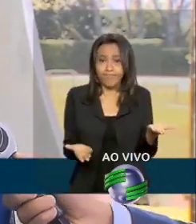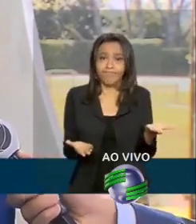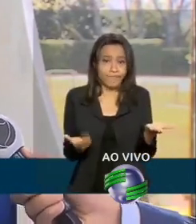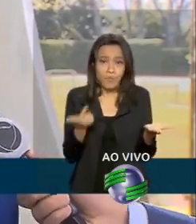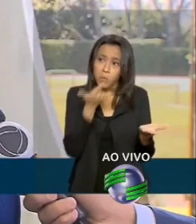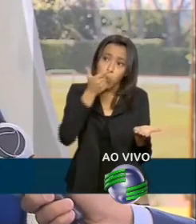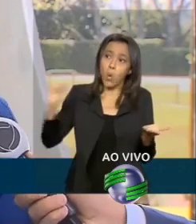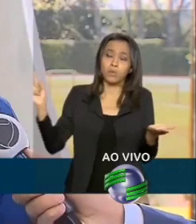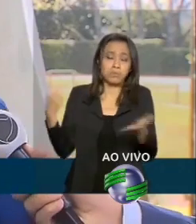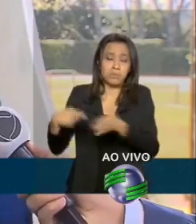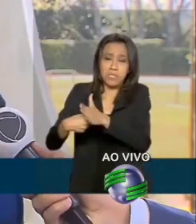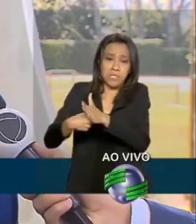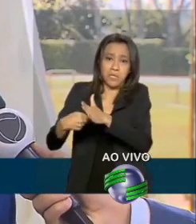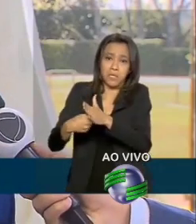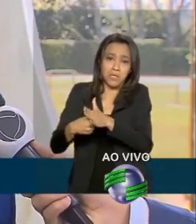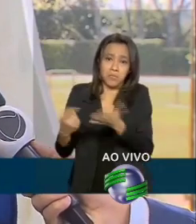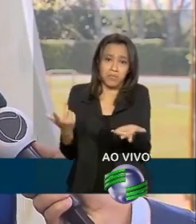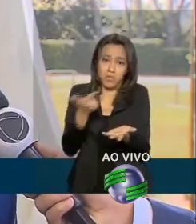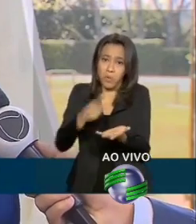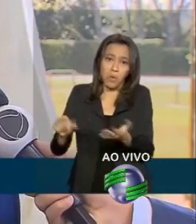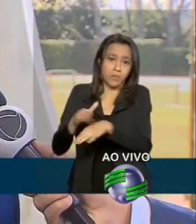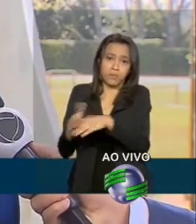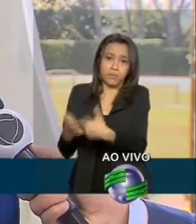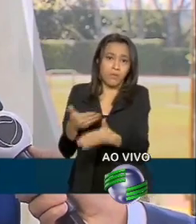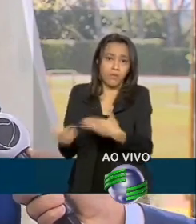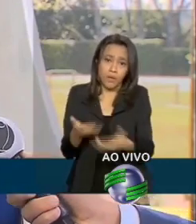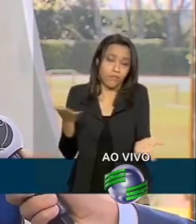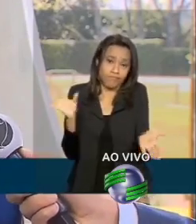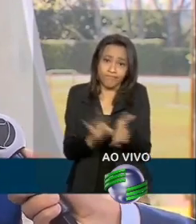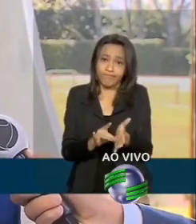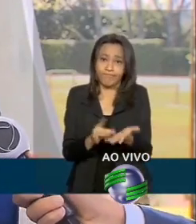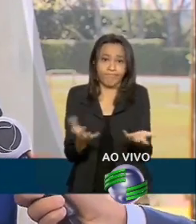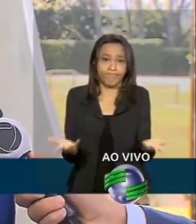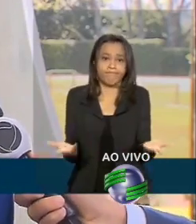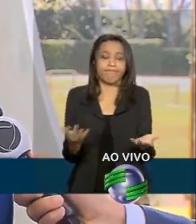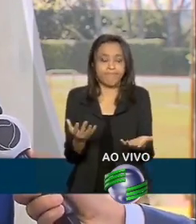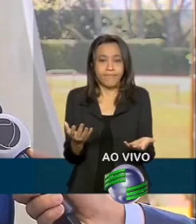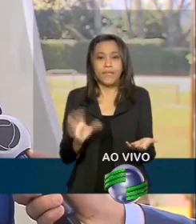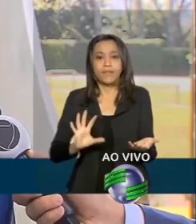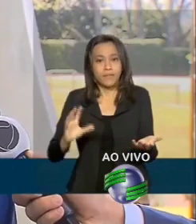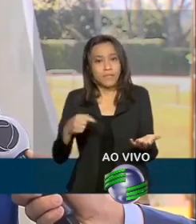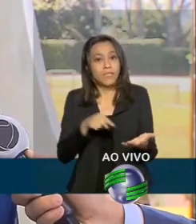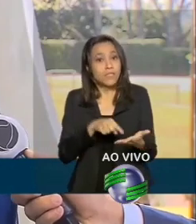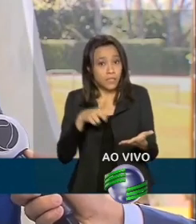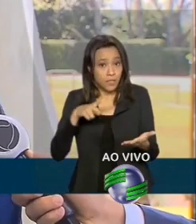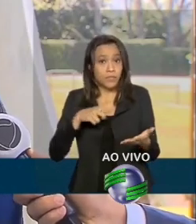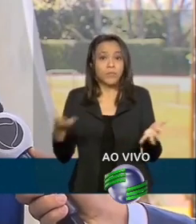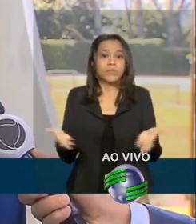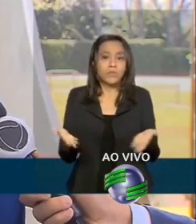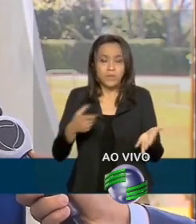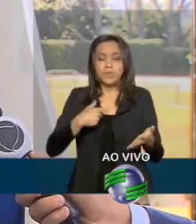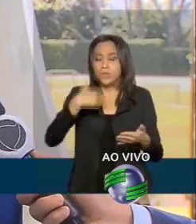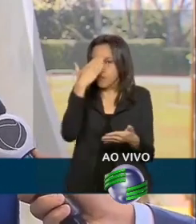exame de uma comorbidade qualquer, a realidade. Essa questão nós temos hoje em dia, eu acredito,